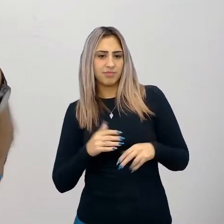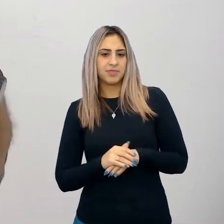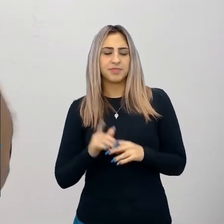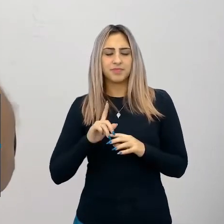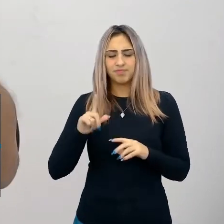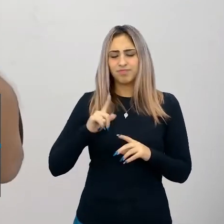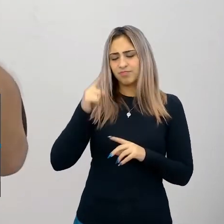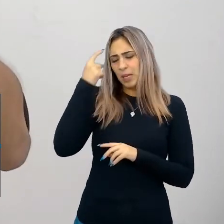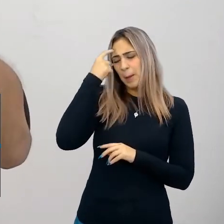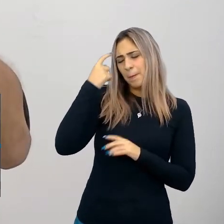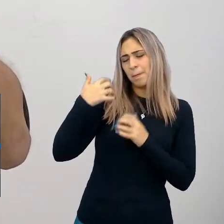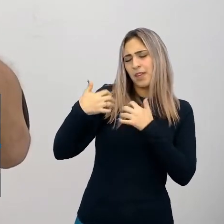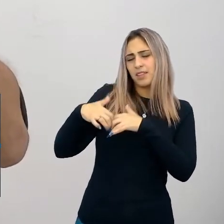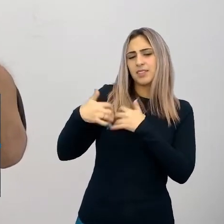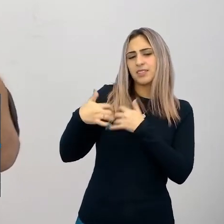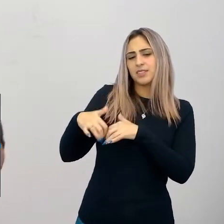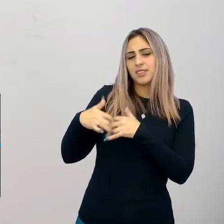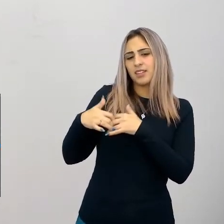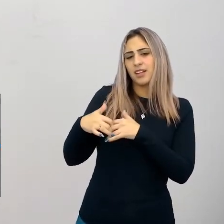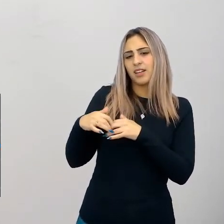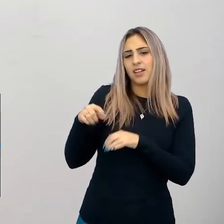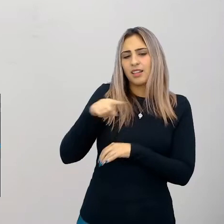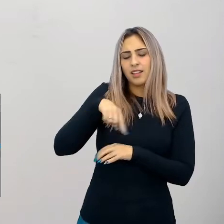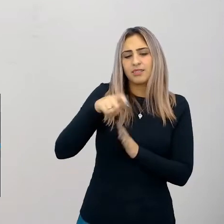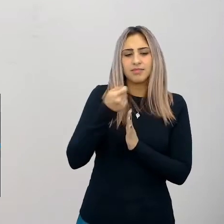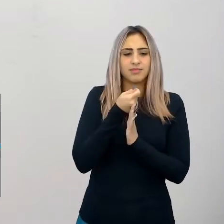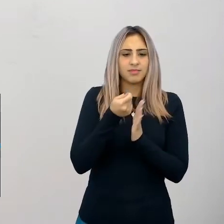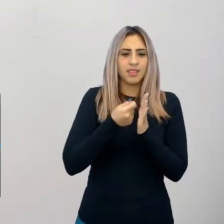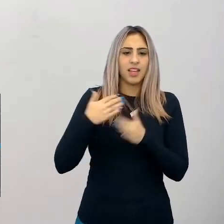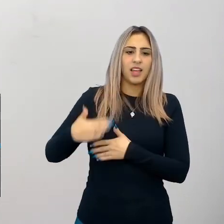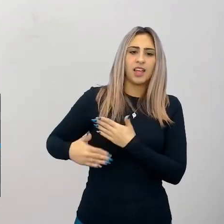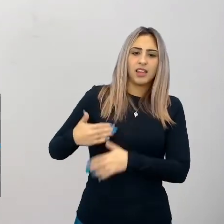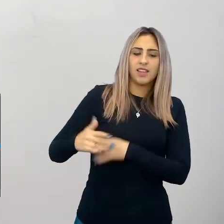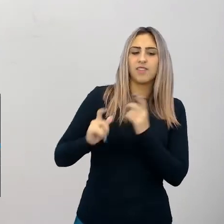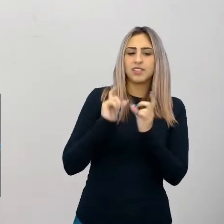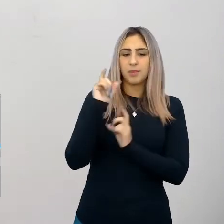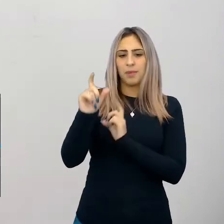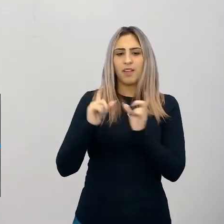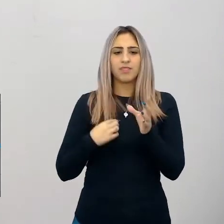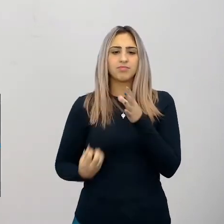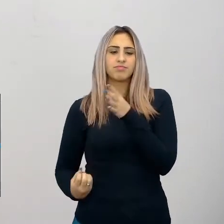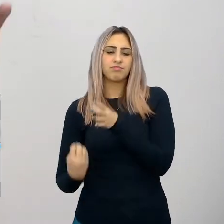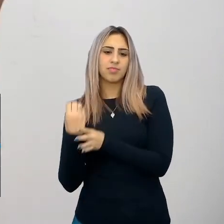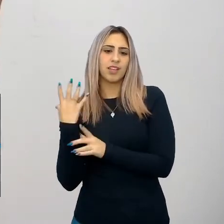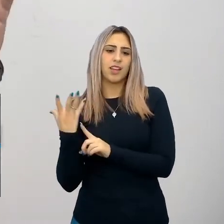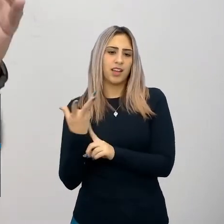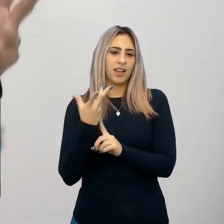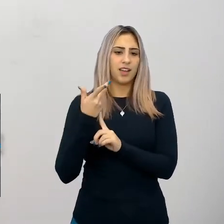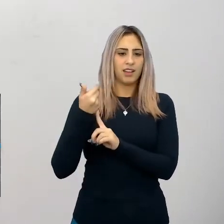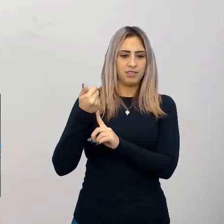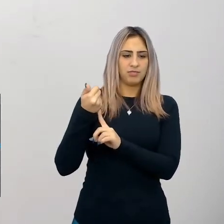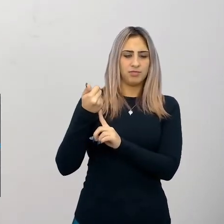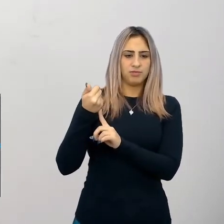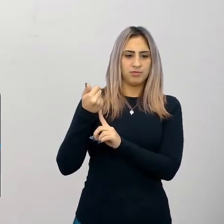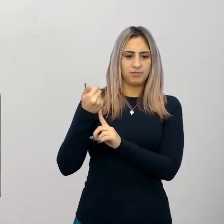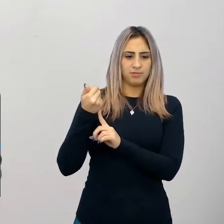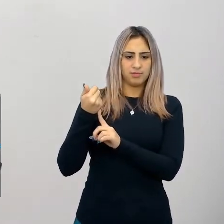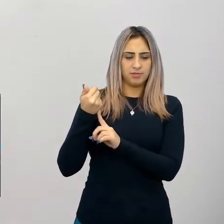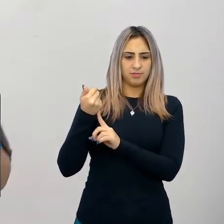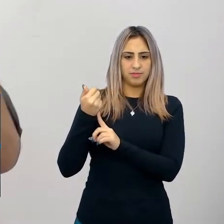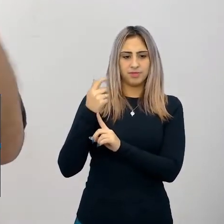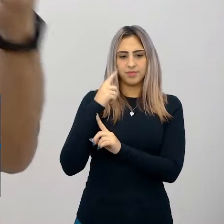tem que pensar nessa estrutura através de palavras e criar arte. O cortiço abre os olhos,